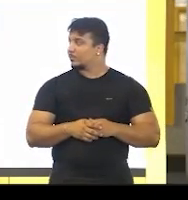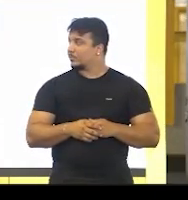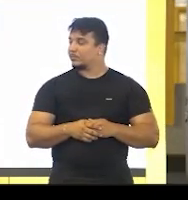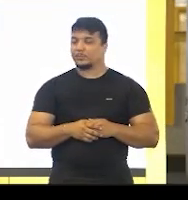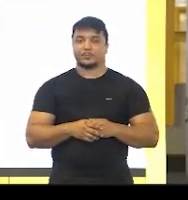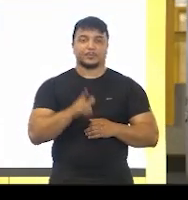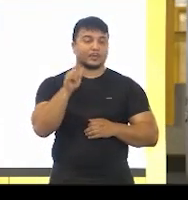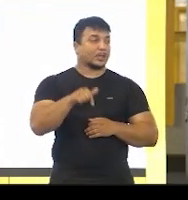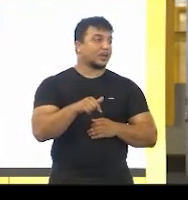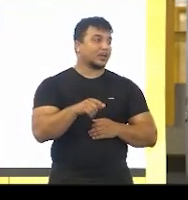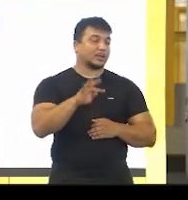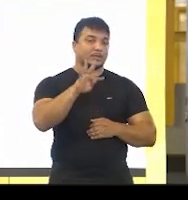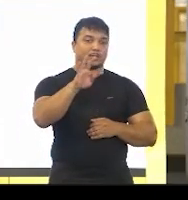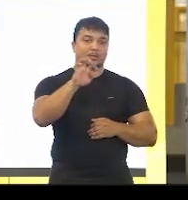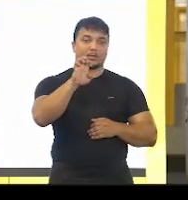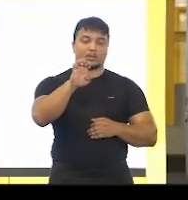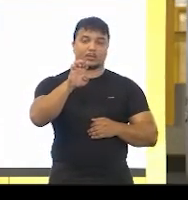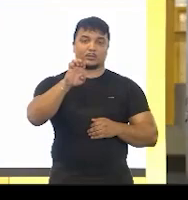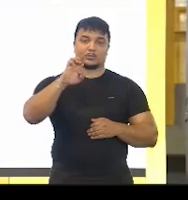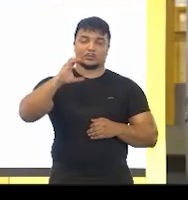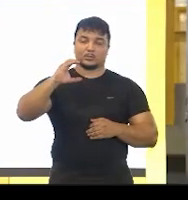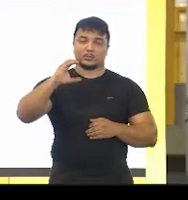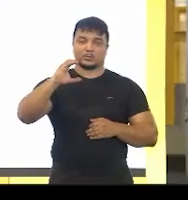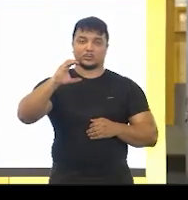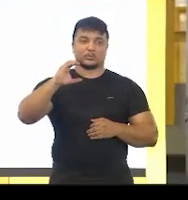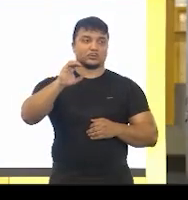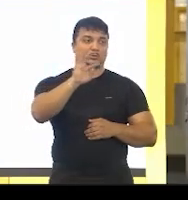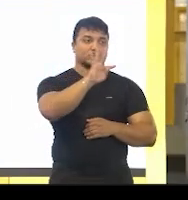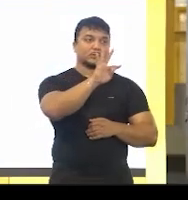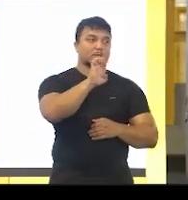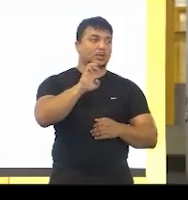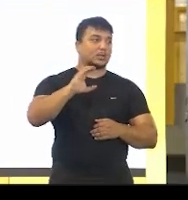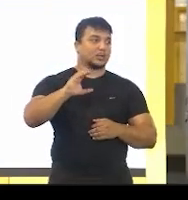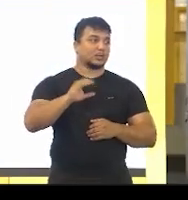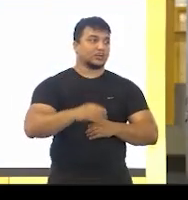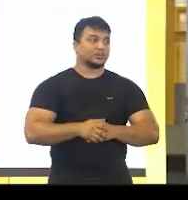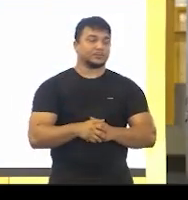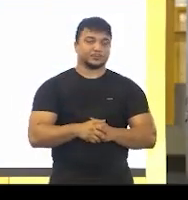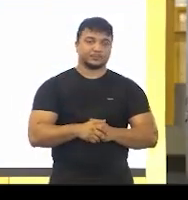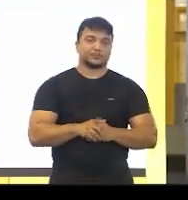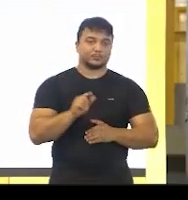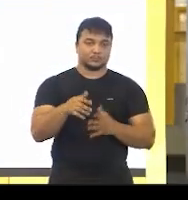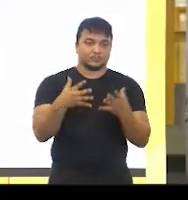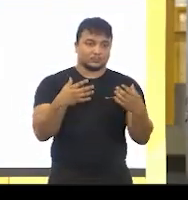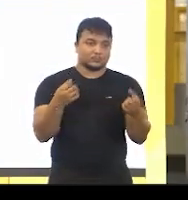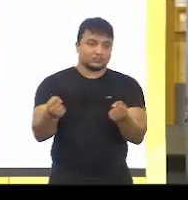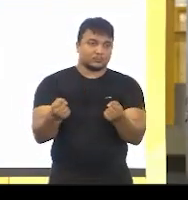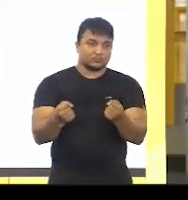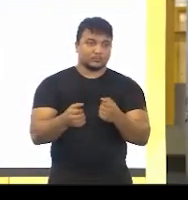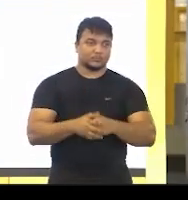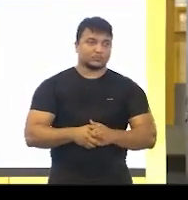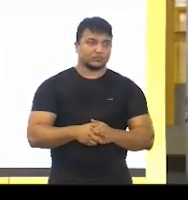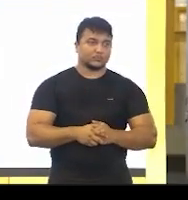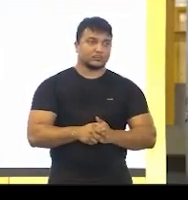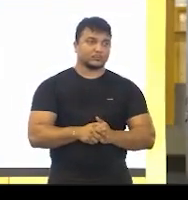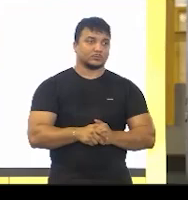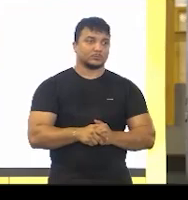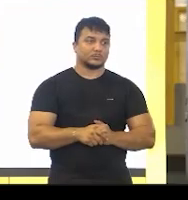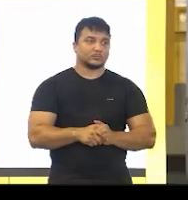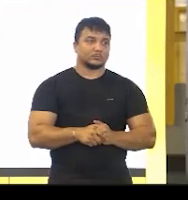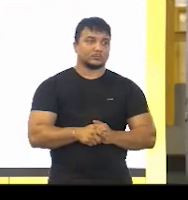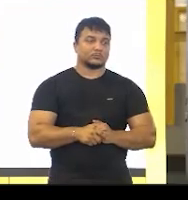a TEC, T-E-C de casa, adota a